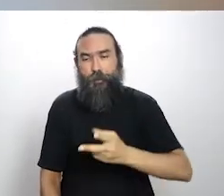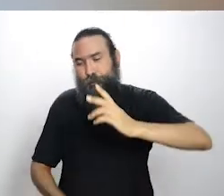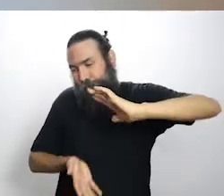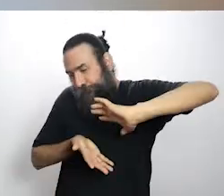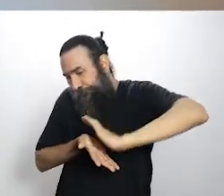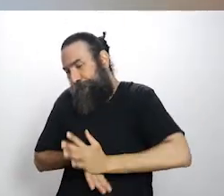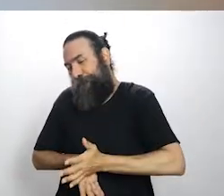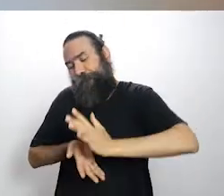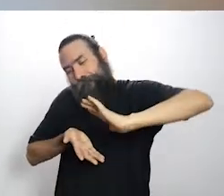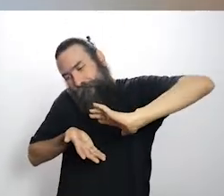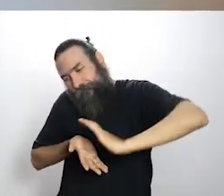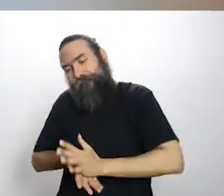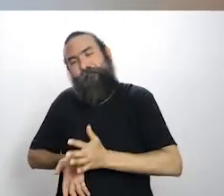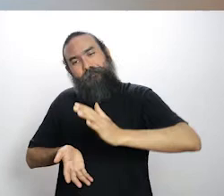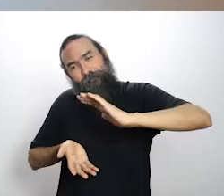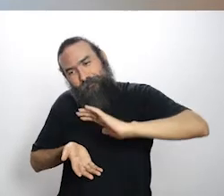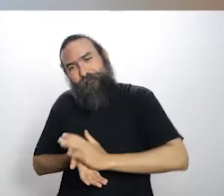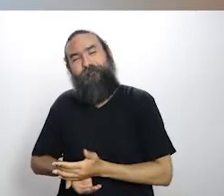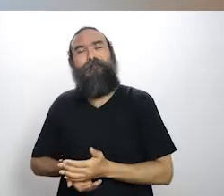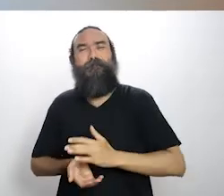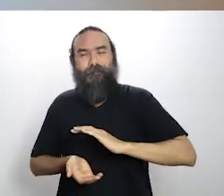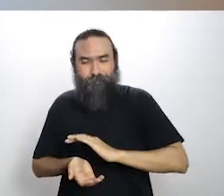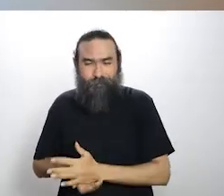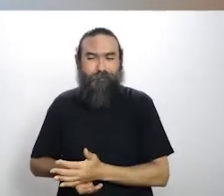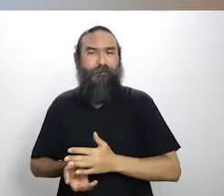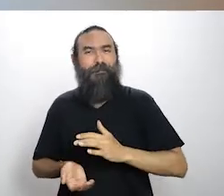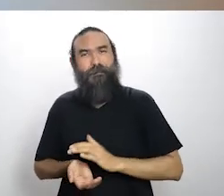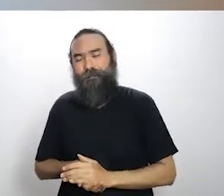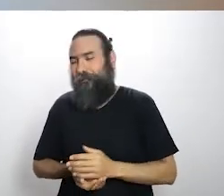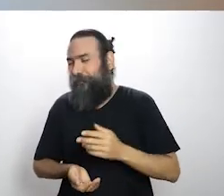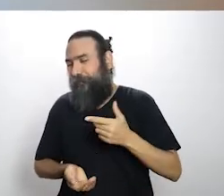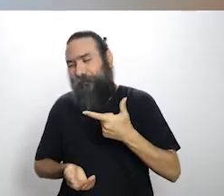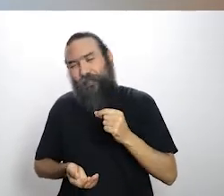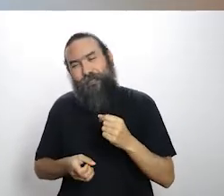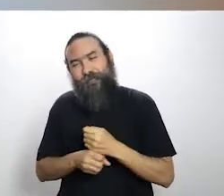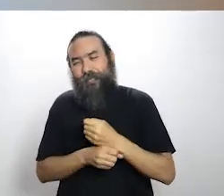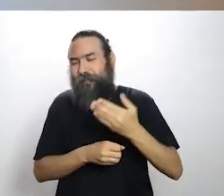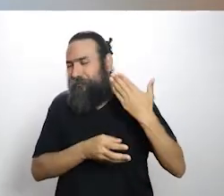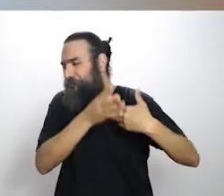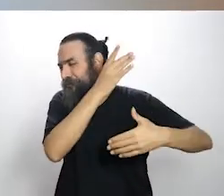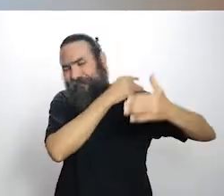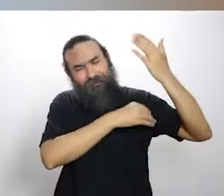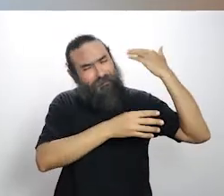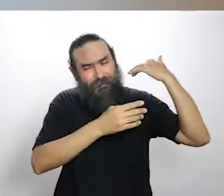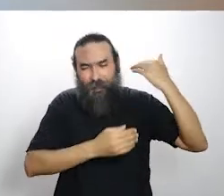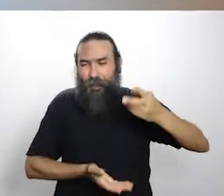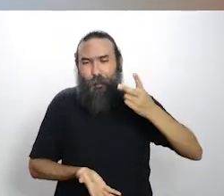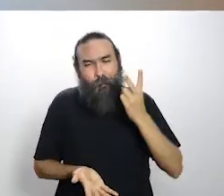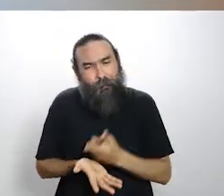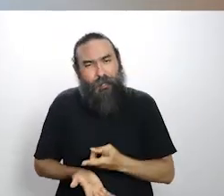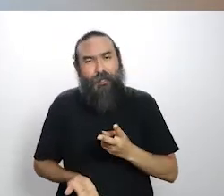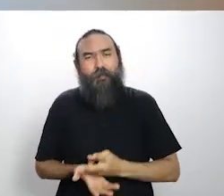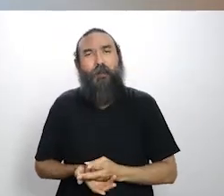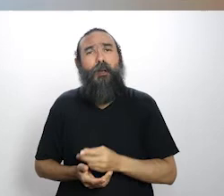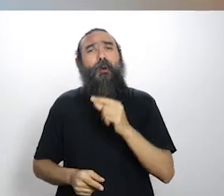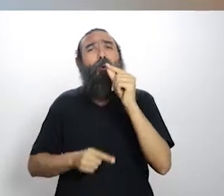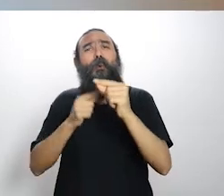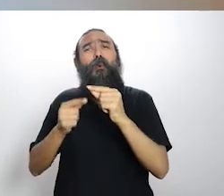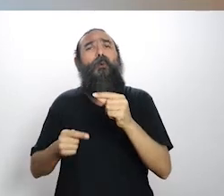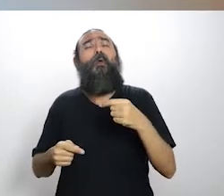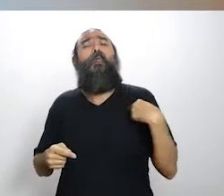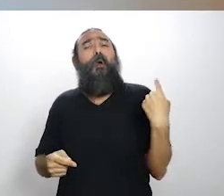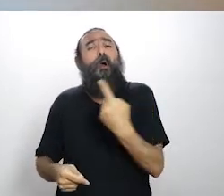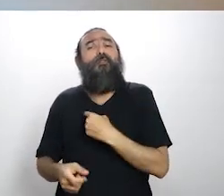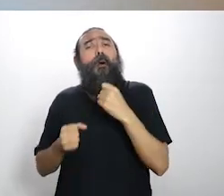as mesmas. Então, a gente vai esperar o quê do Estado brasileiro? Se tudo que o Estado brasileiro tem para